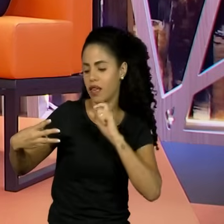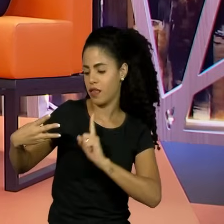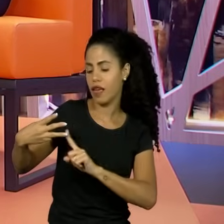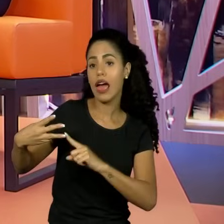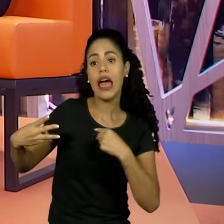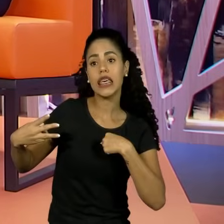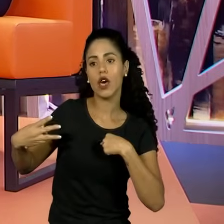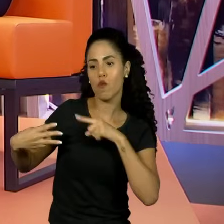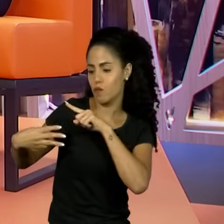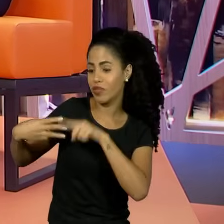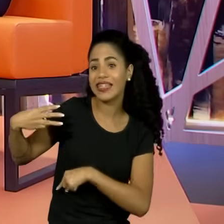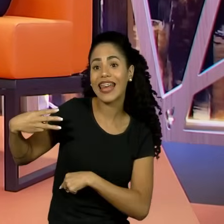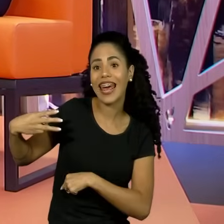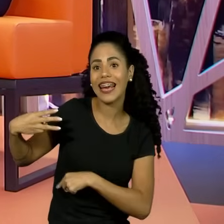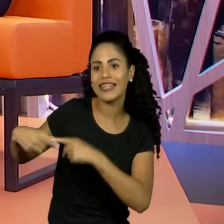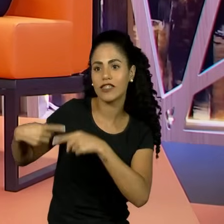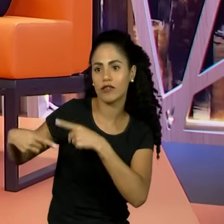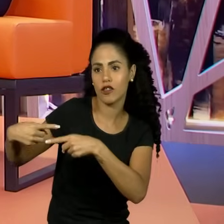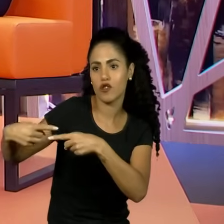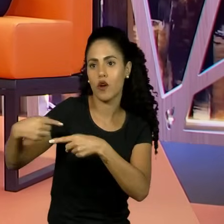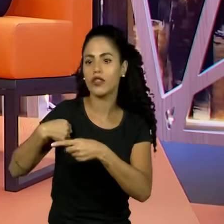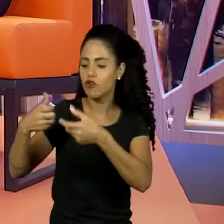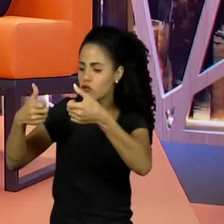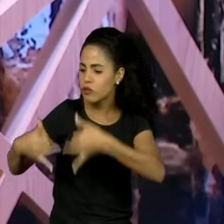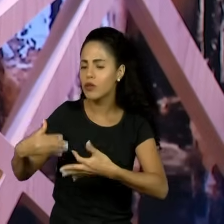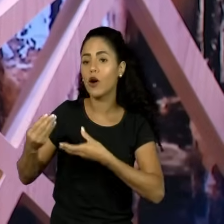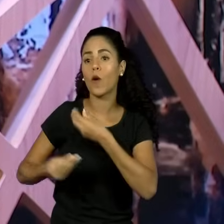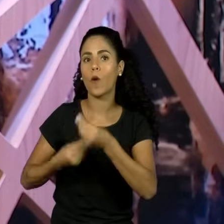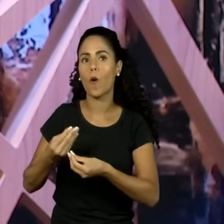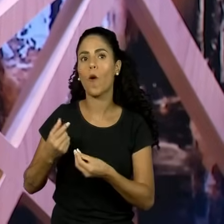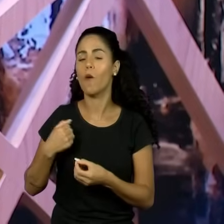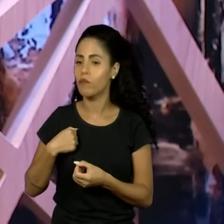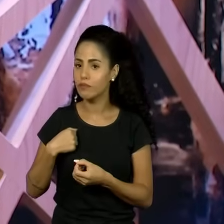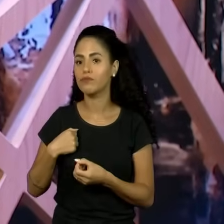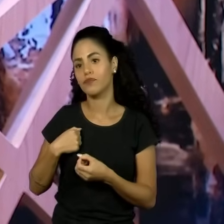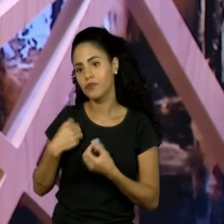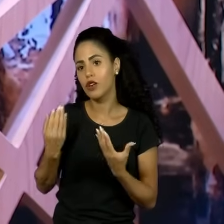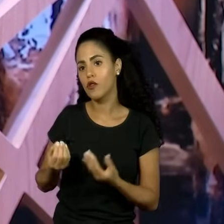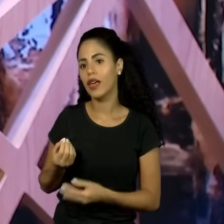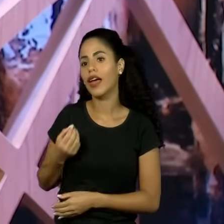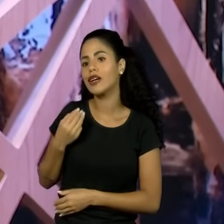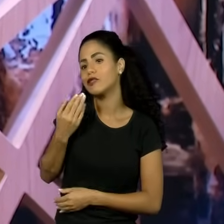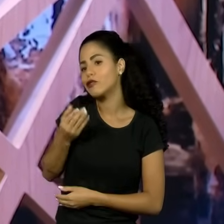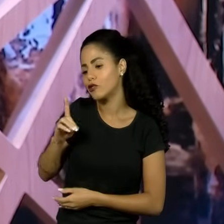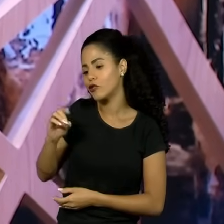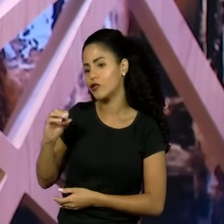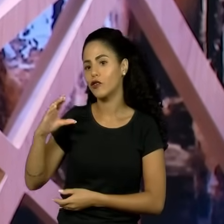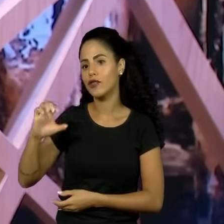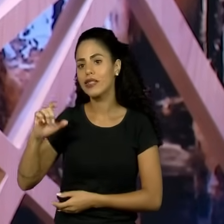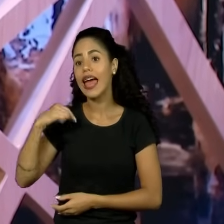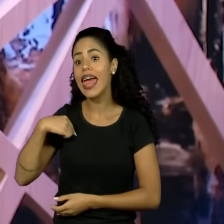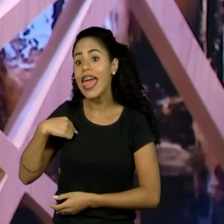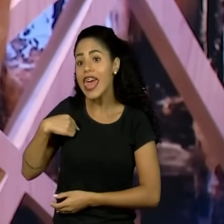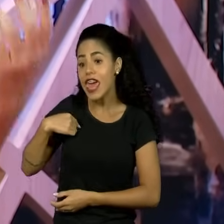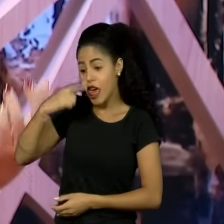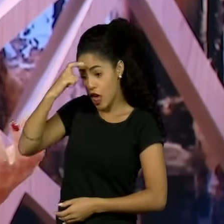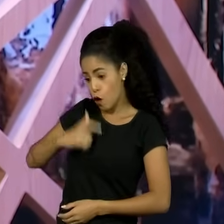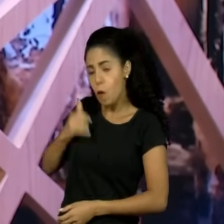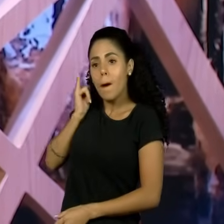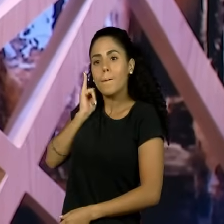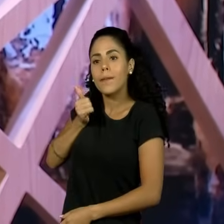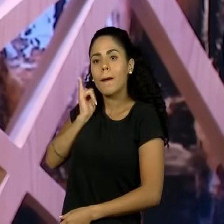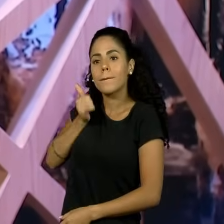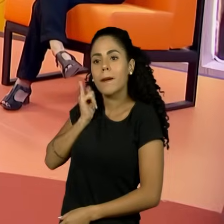cada jogo, a gente fala sobre a circularidade do tempo. Então, no É Doce, que é o primeiro da trilogia, sou eu narrando uma história de passado,